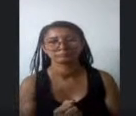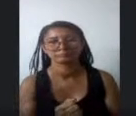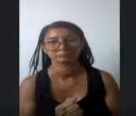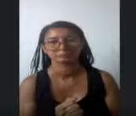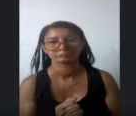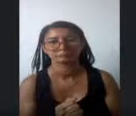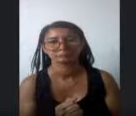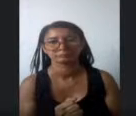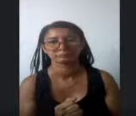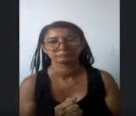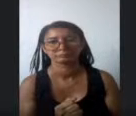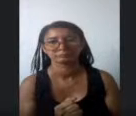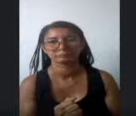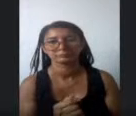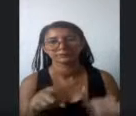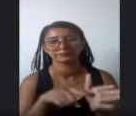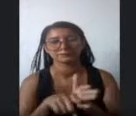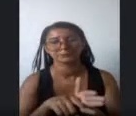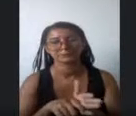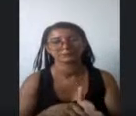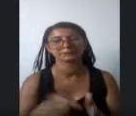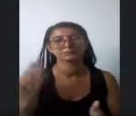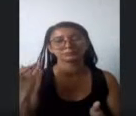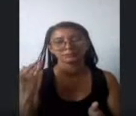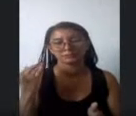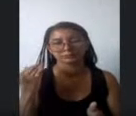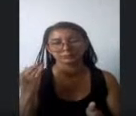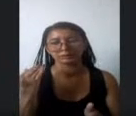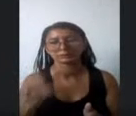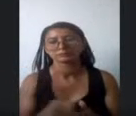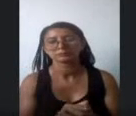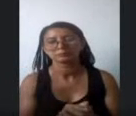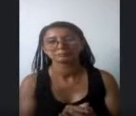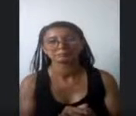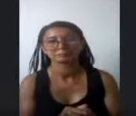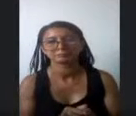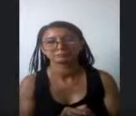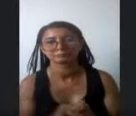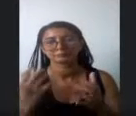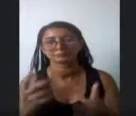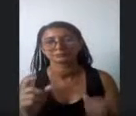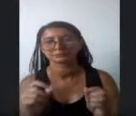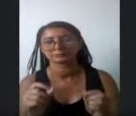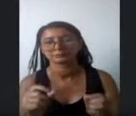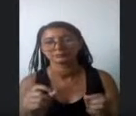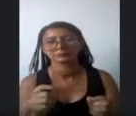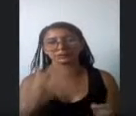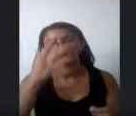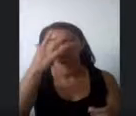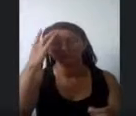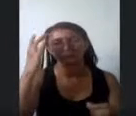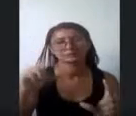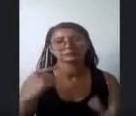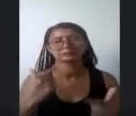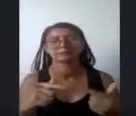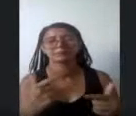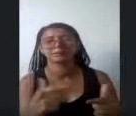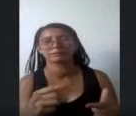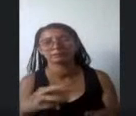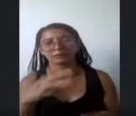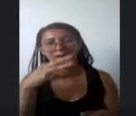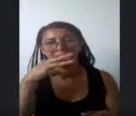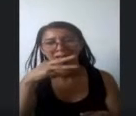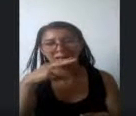estudos anteriores à ribeirinha, nós também trabalhamos com cortadores de cana, foi uma pesquisa que foi feita em conjunto com a Universidade